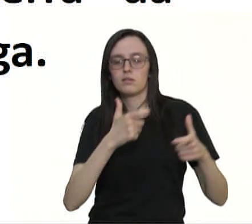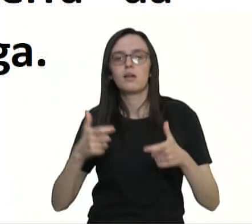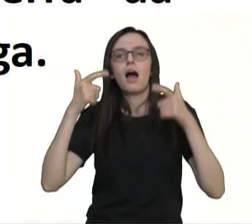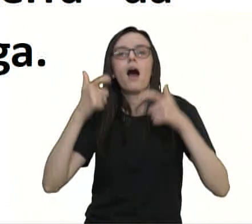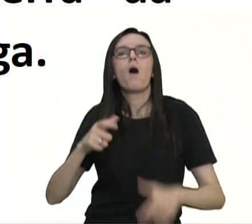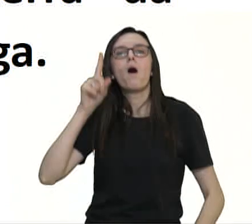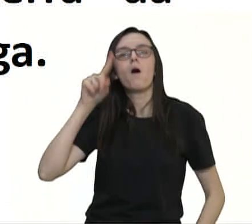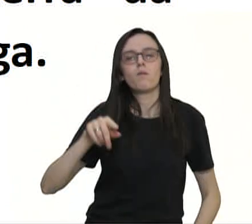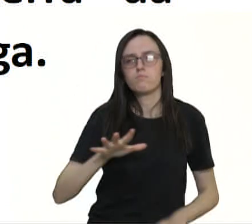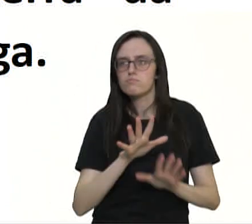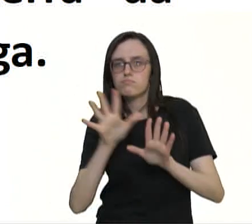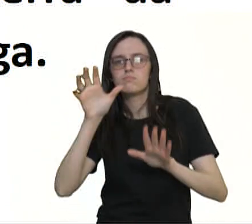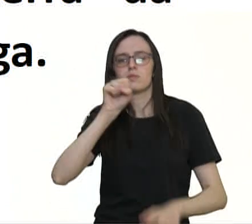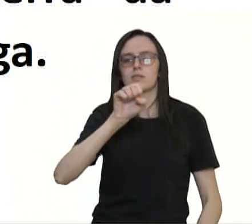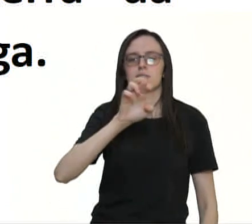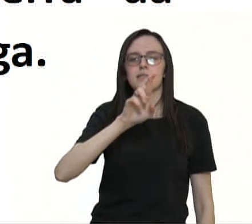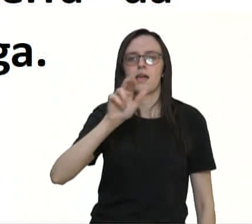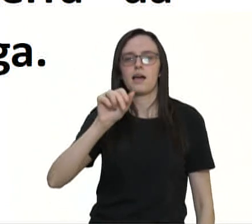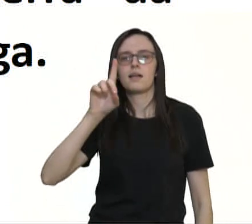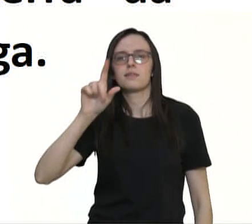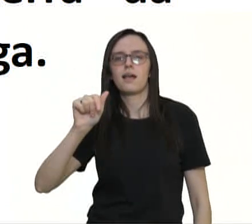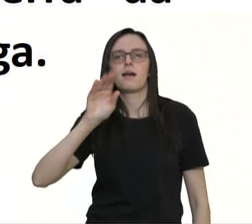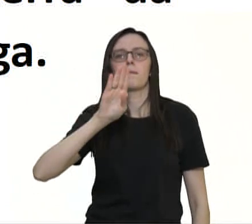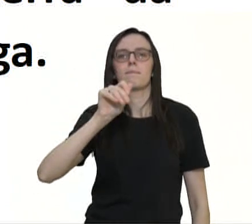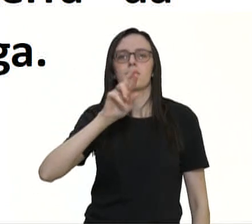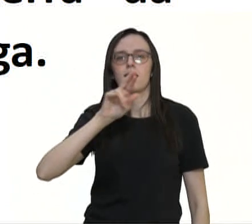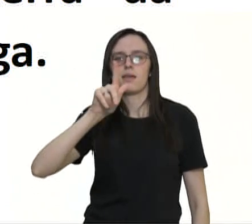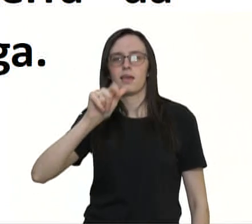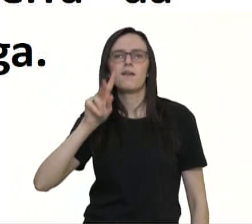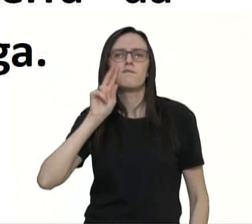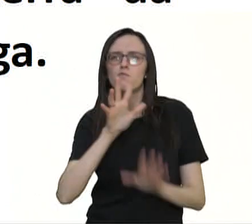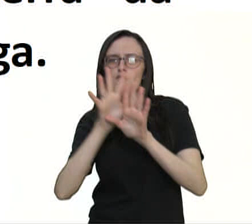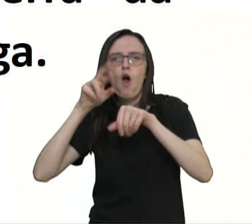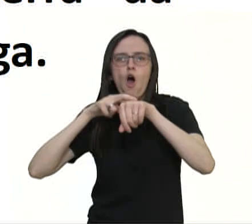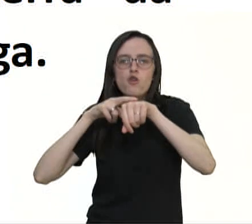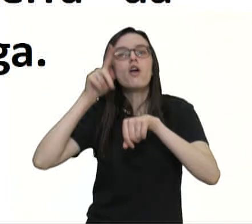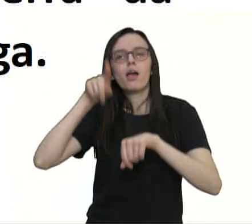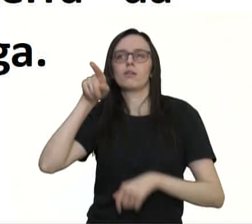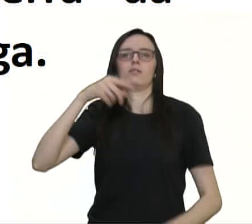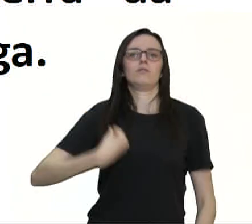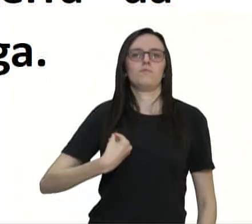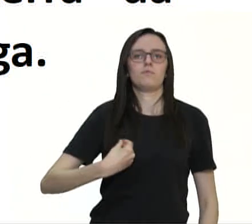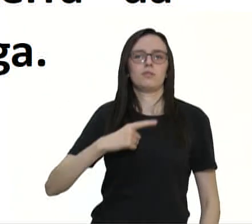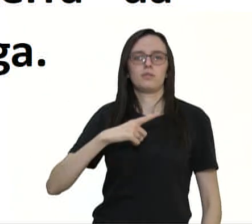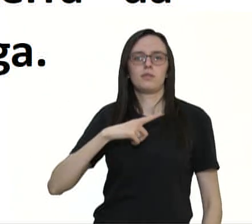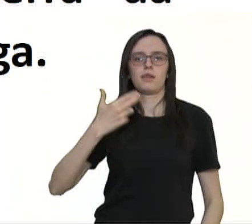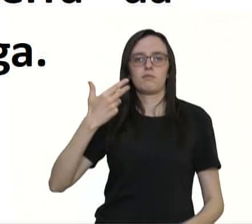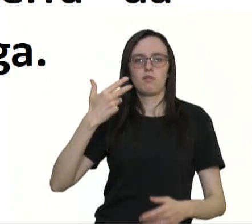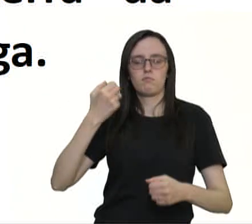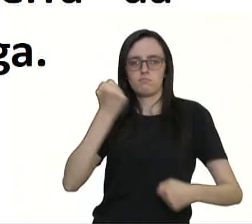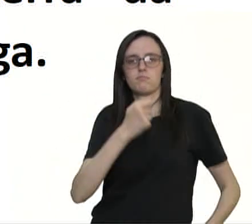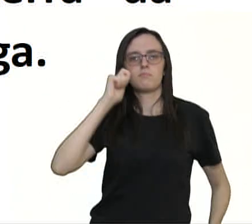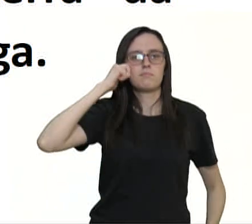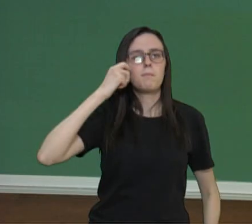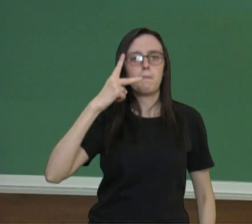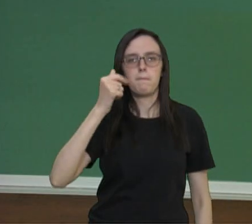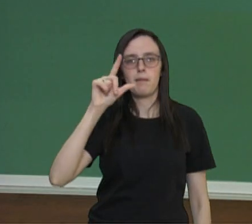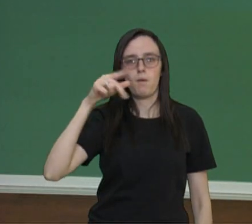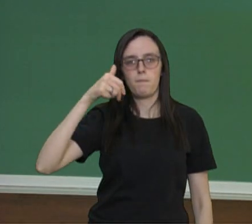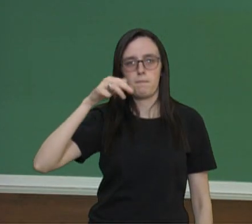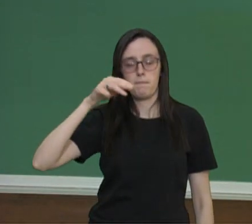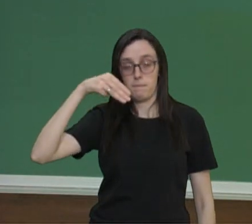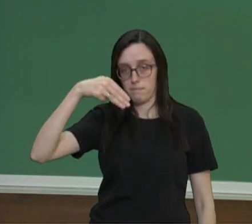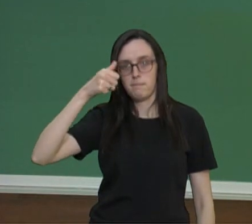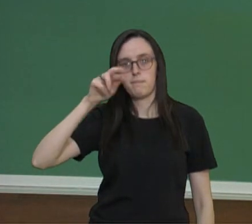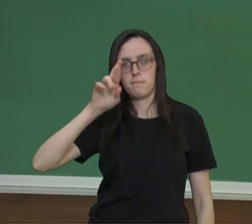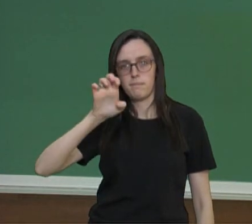na Serra da Barriga. Toda essa região que está em roxinha no seu mapa aí, é onde dominava o Quilombo dos Palmares. Serra da Barriga,